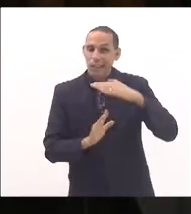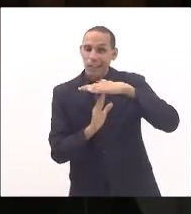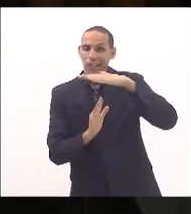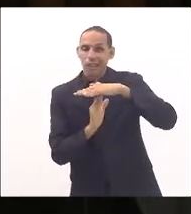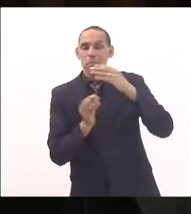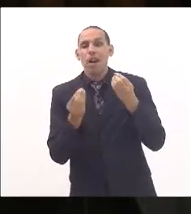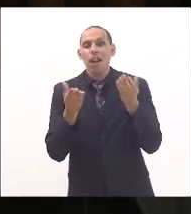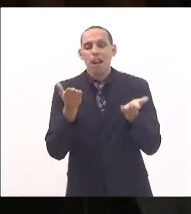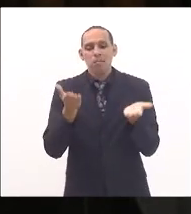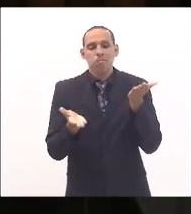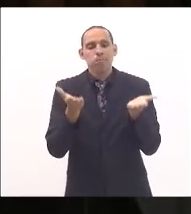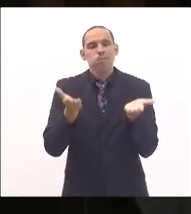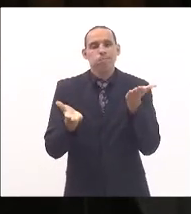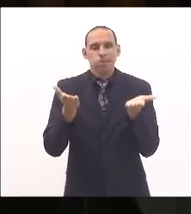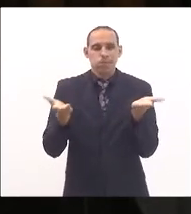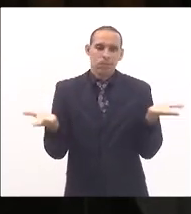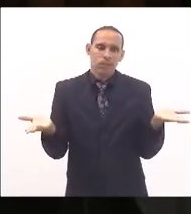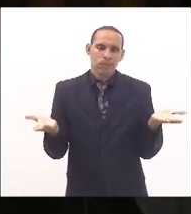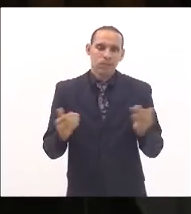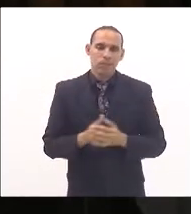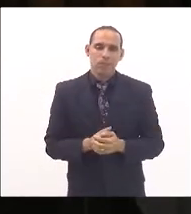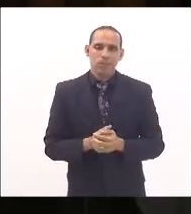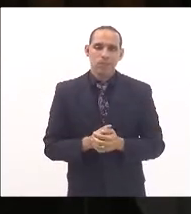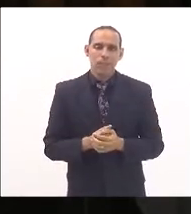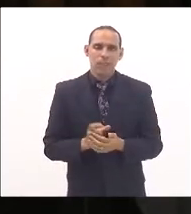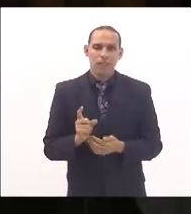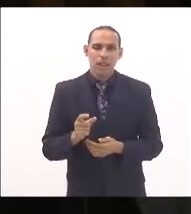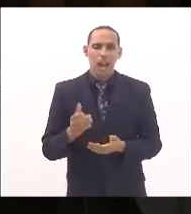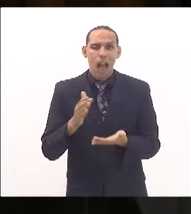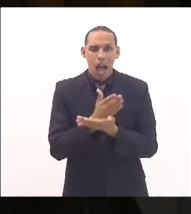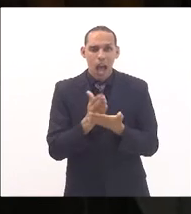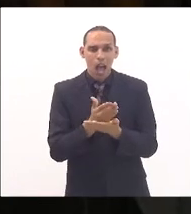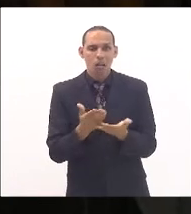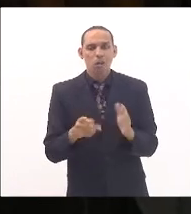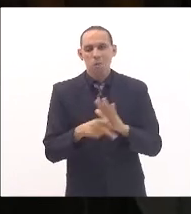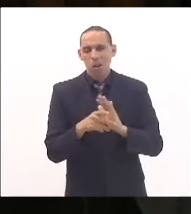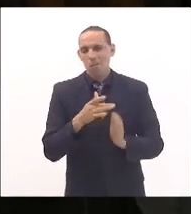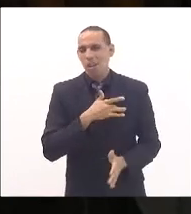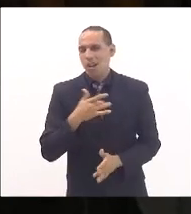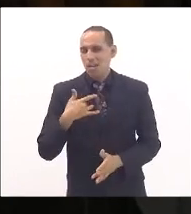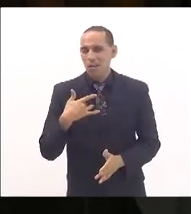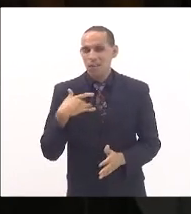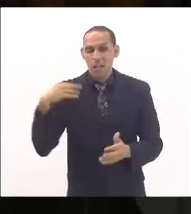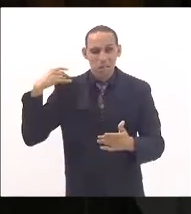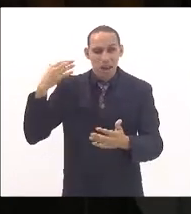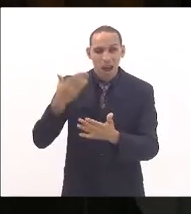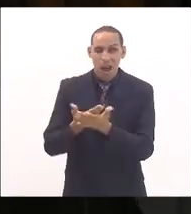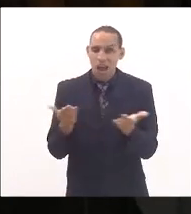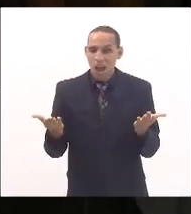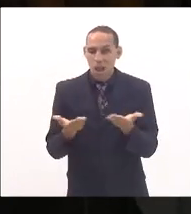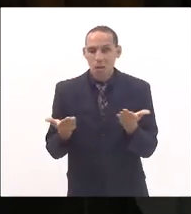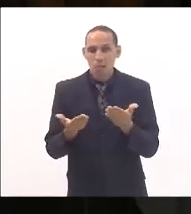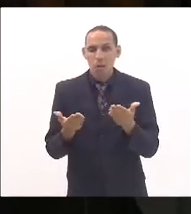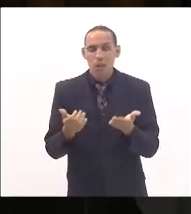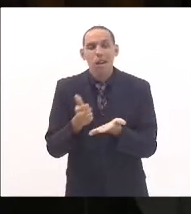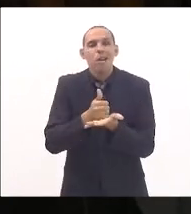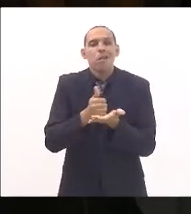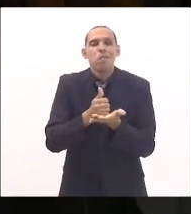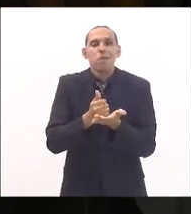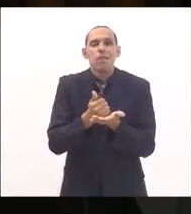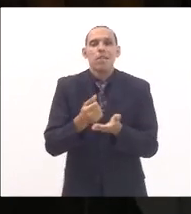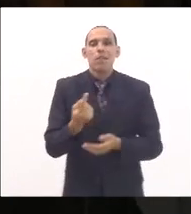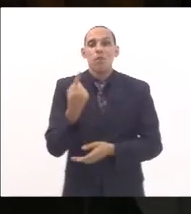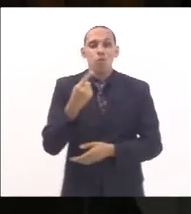as desigualdades entre os servidores. A gente não pode ter servidor, como temos da saúde até hoje, que tem um piso salarial abaixo de um salário